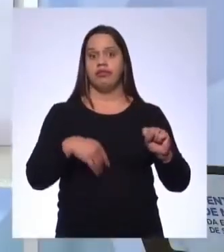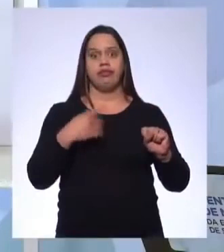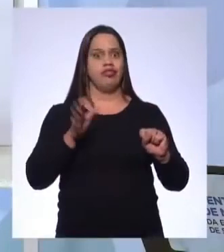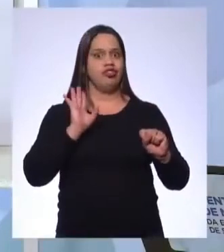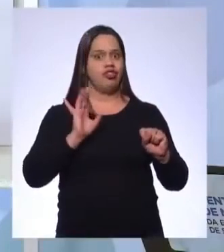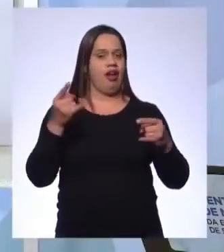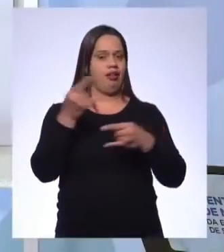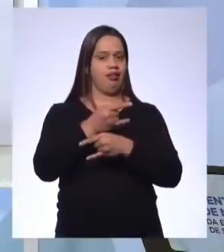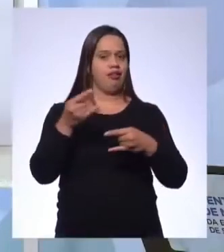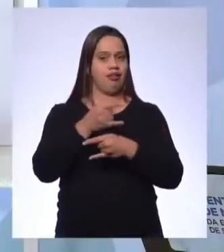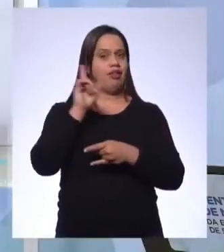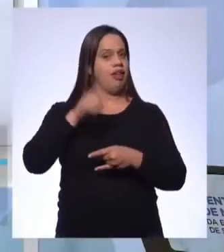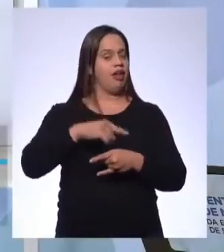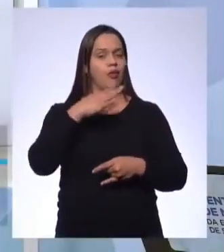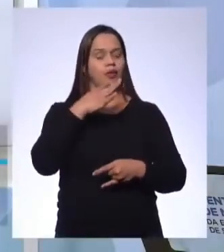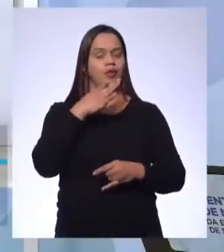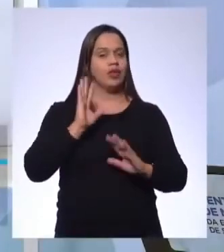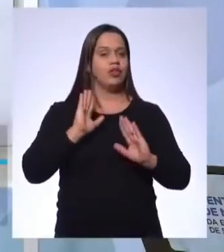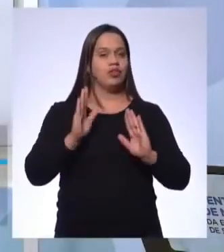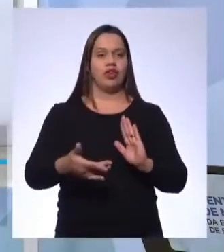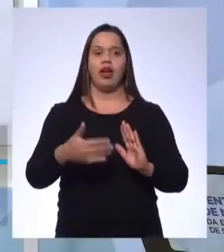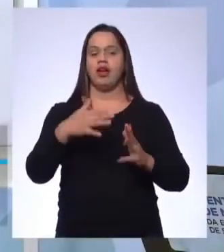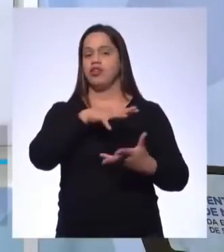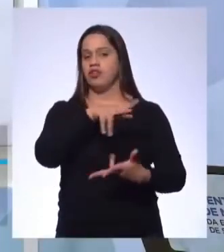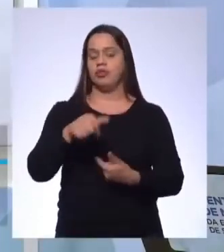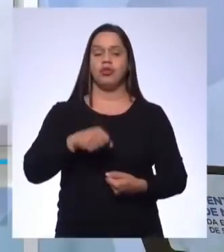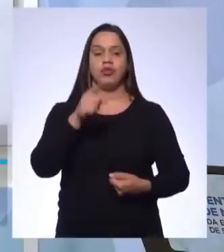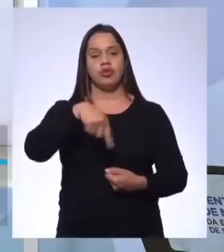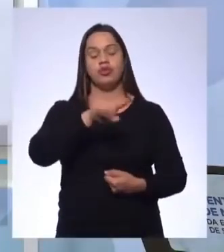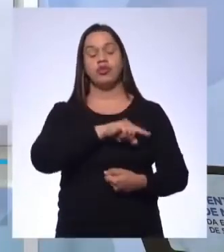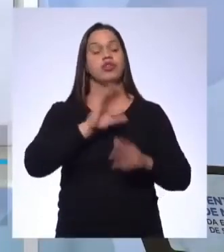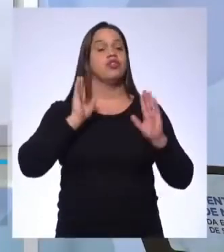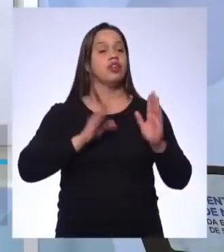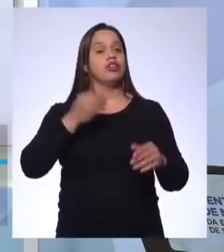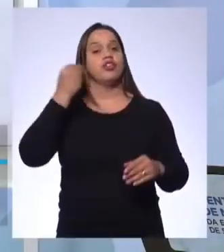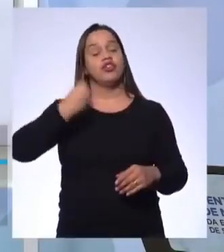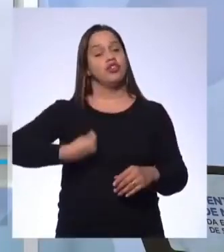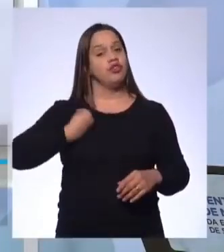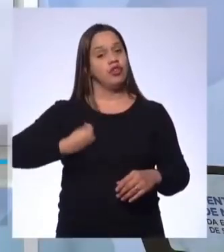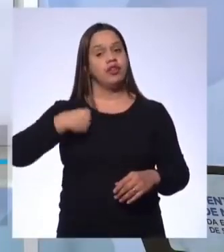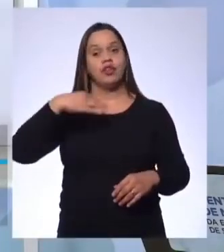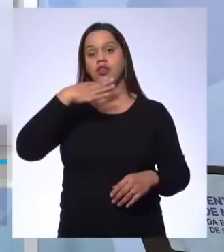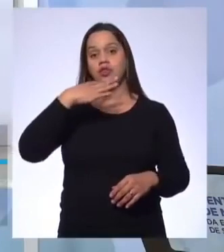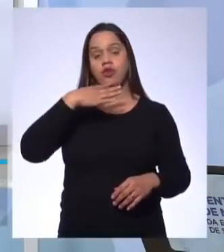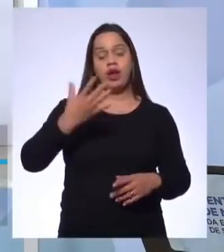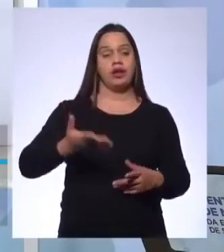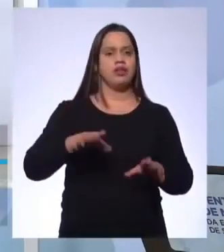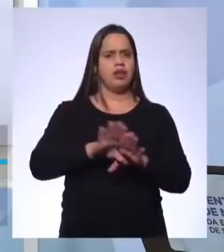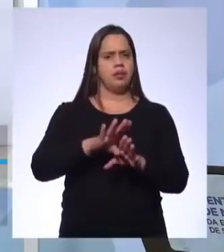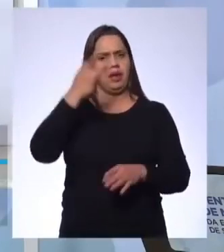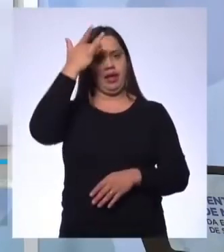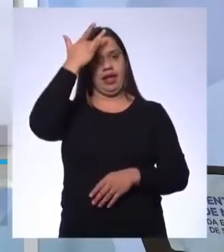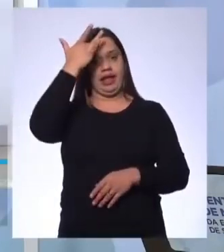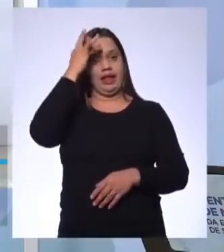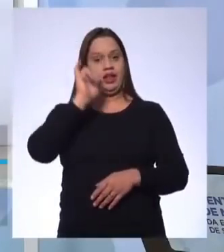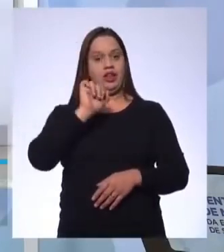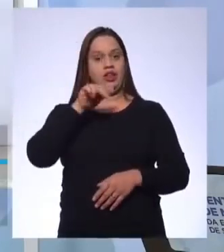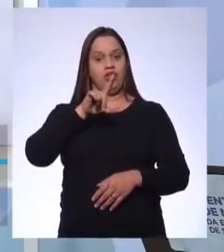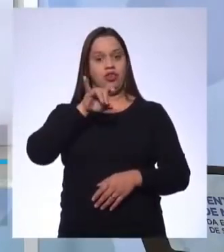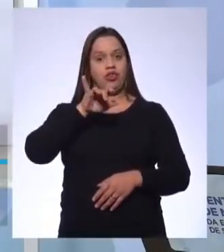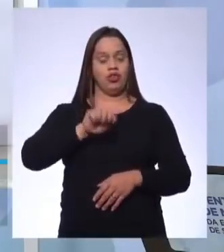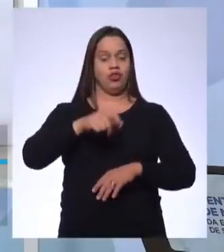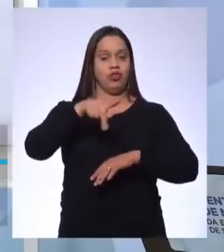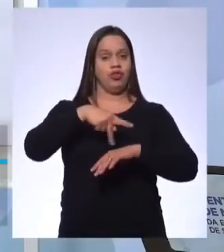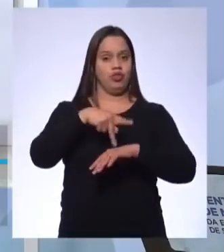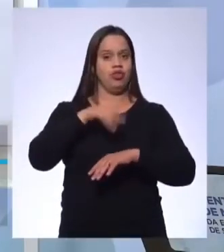dá para isso, é conhecimento prévio de mundo, né? Exatamente. São coisas que a gente vive, que a gente conhece. Índia, todo mundo sabe que é um país, né?